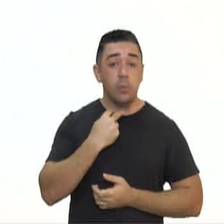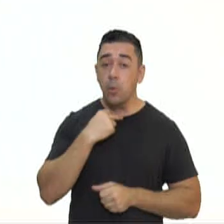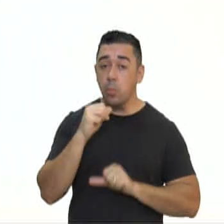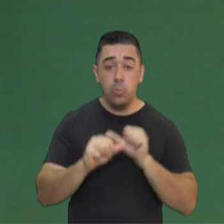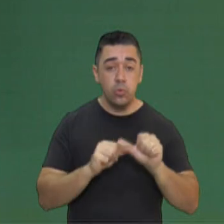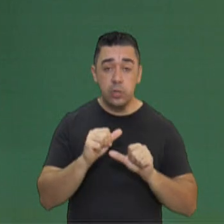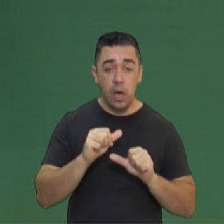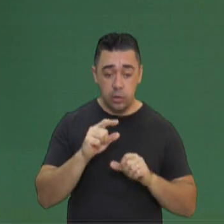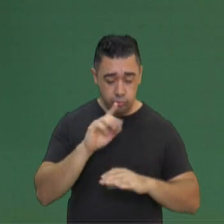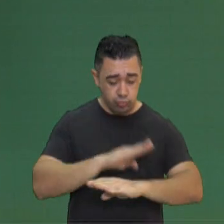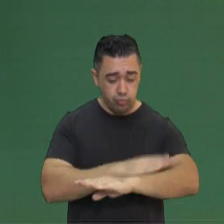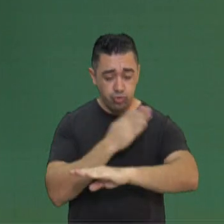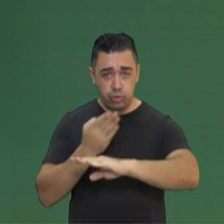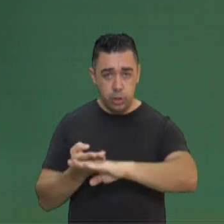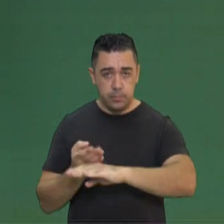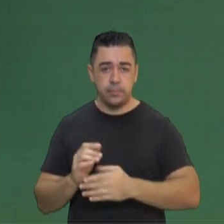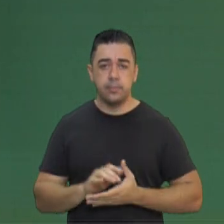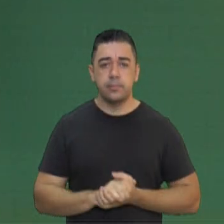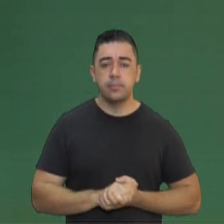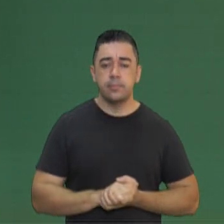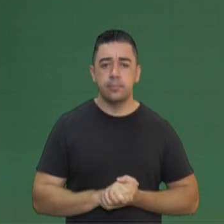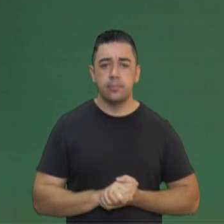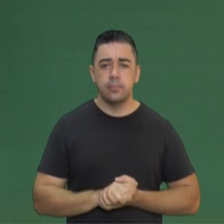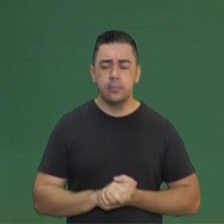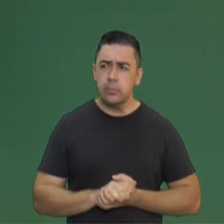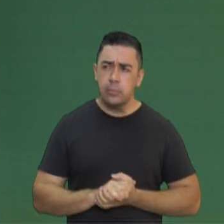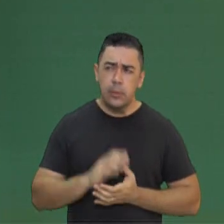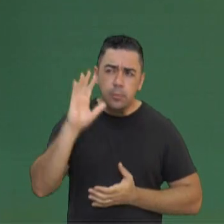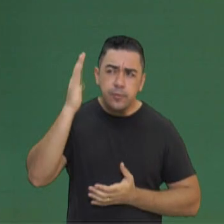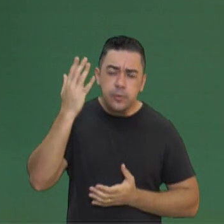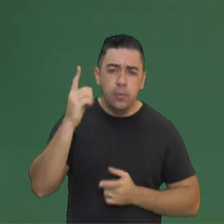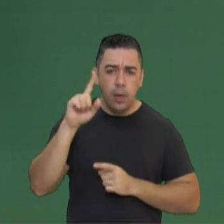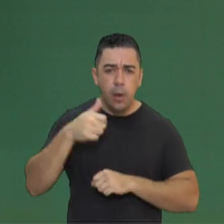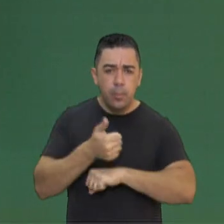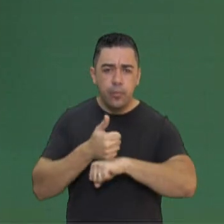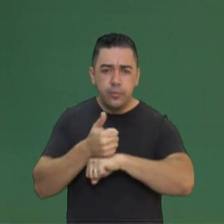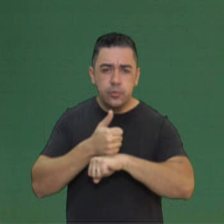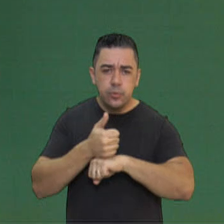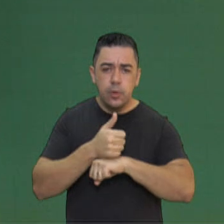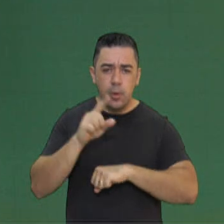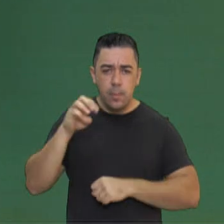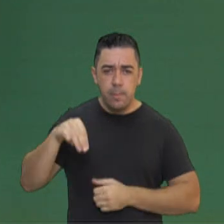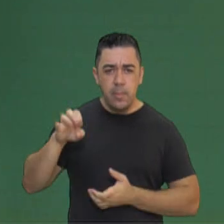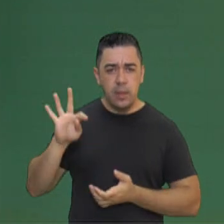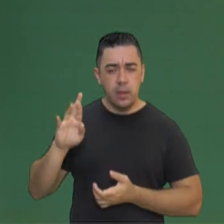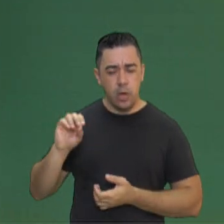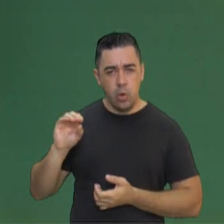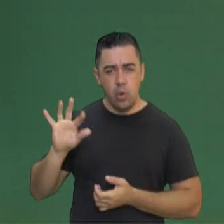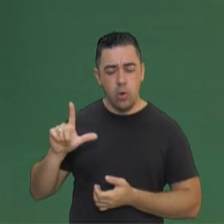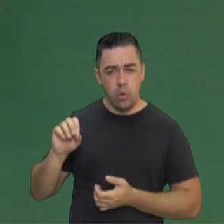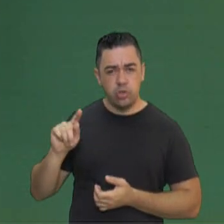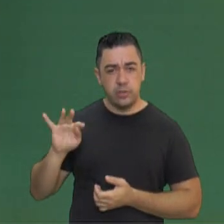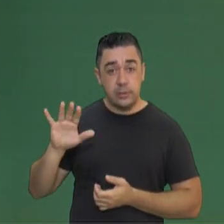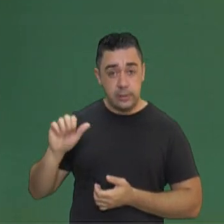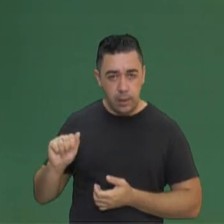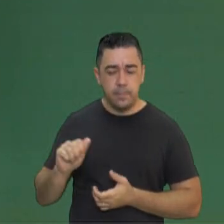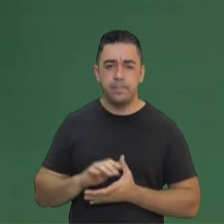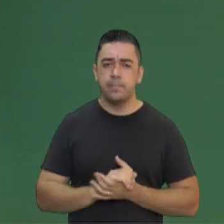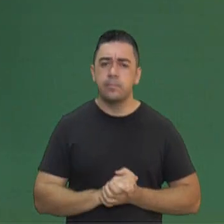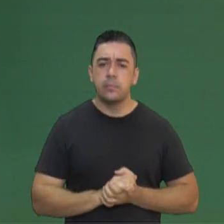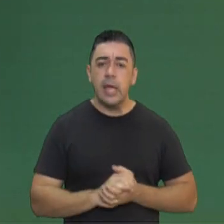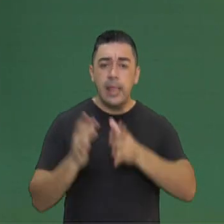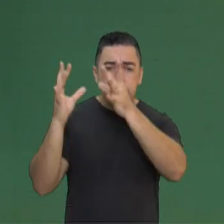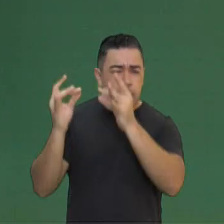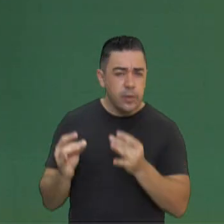longo do dia? A previsão do tempo é feita pelos meteorologistas? Para que possamos definir o clima